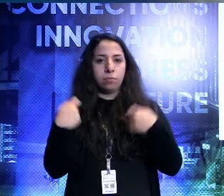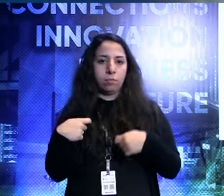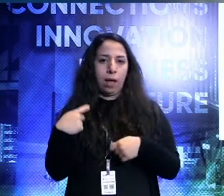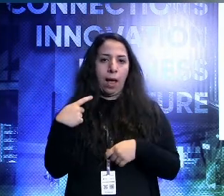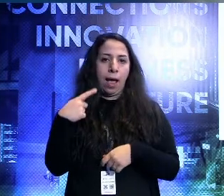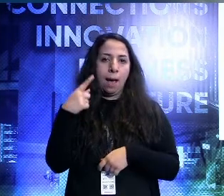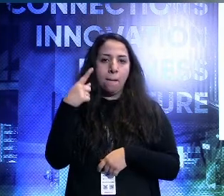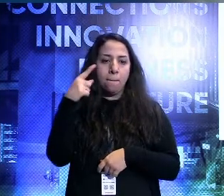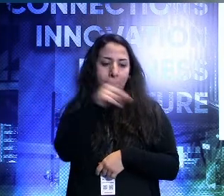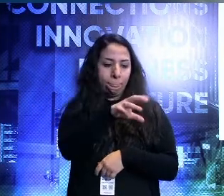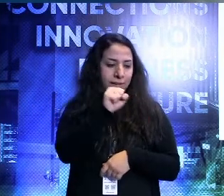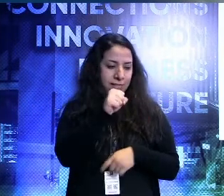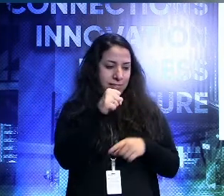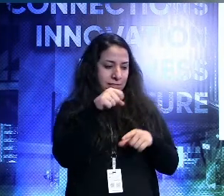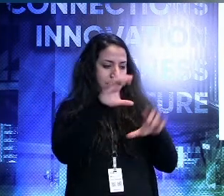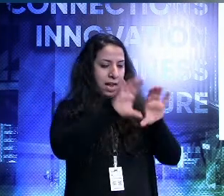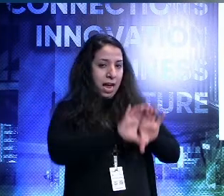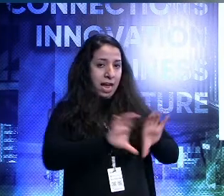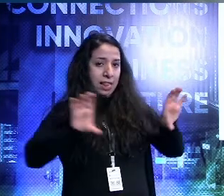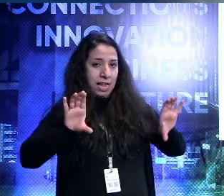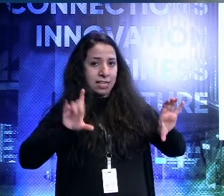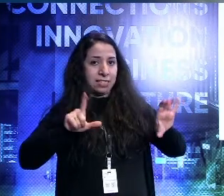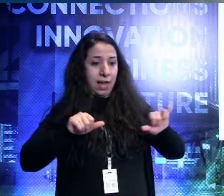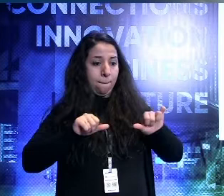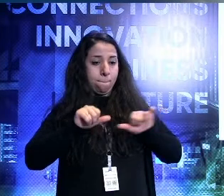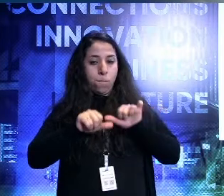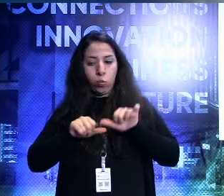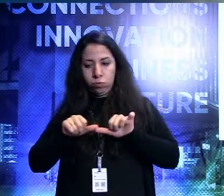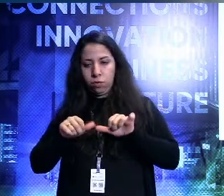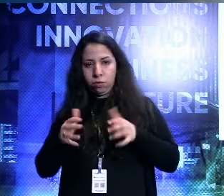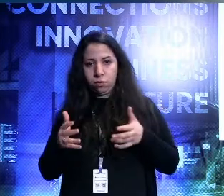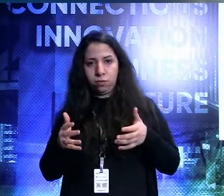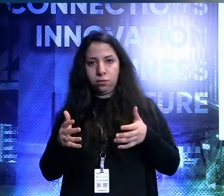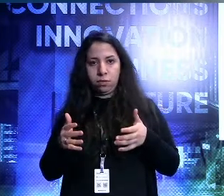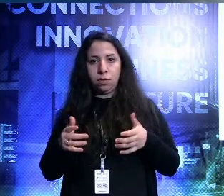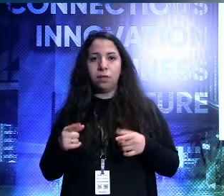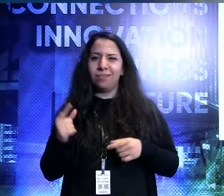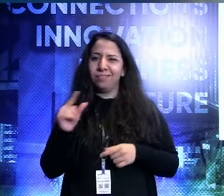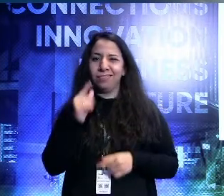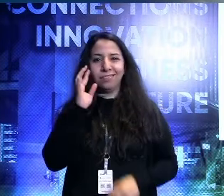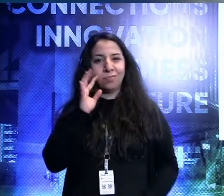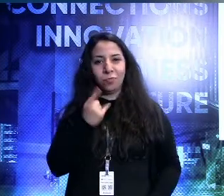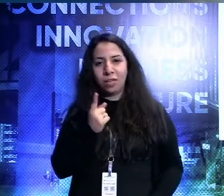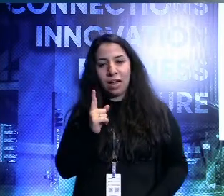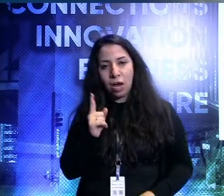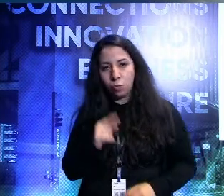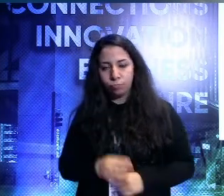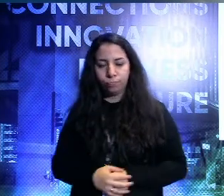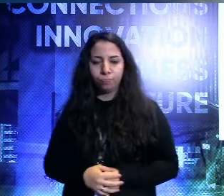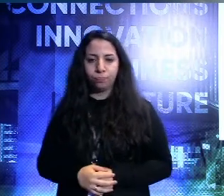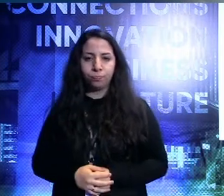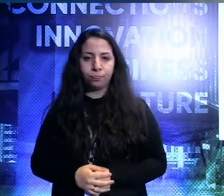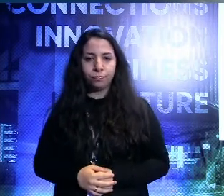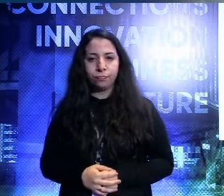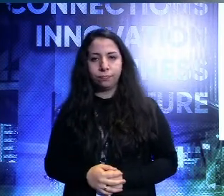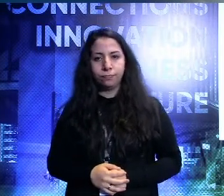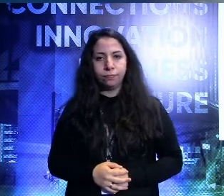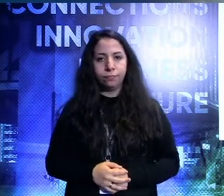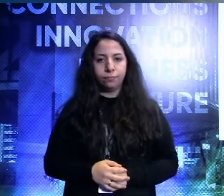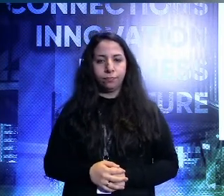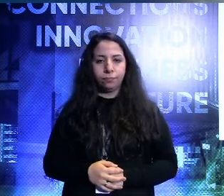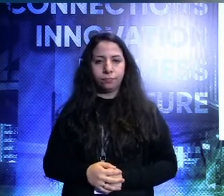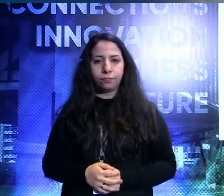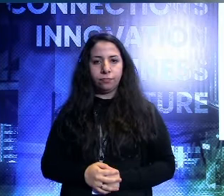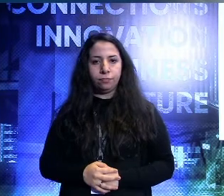dela, passando lá o e-mail que ele recebeu como parâmetro. Então, também não é uma coisa muito bacana, muito correta de se fazer.